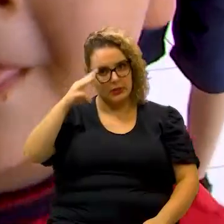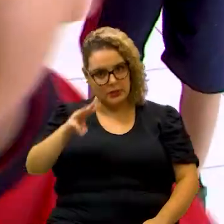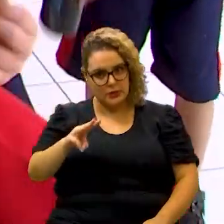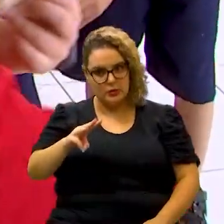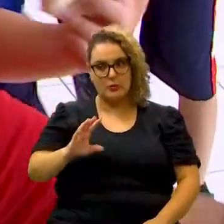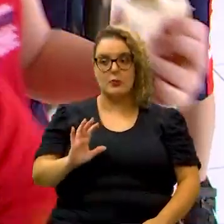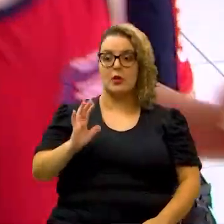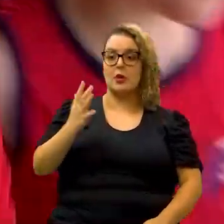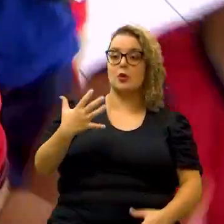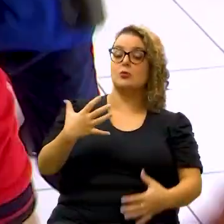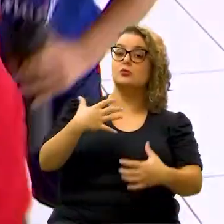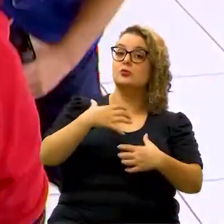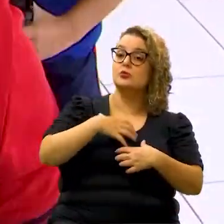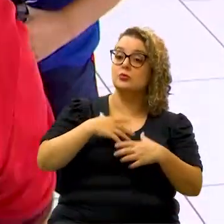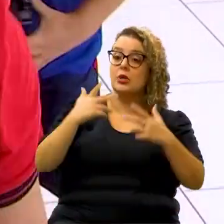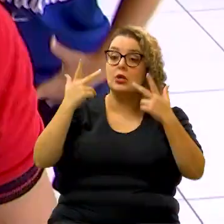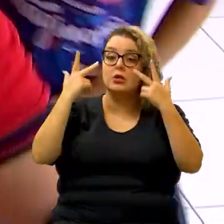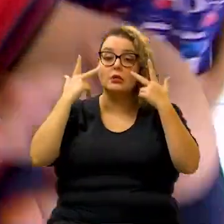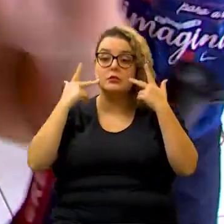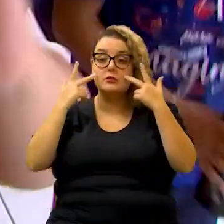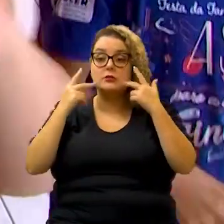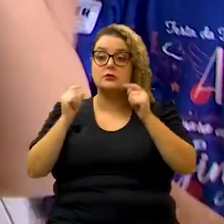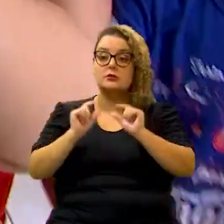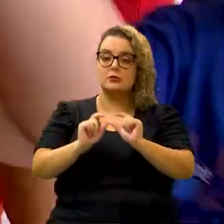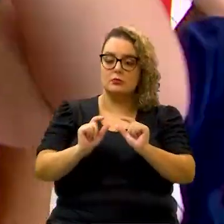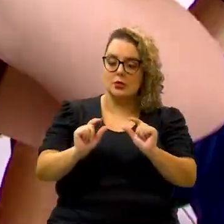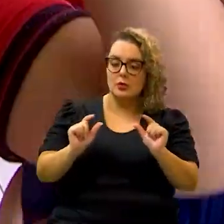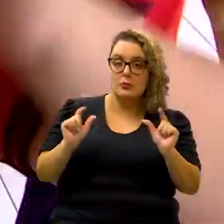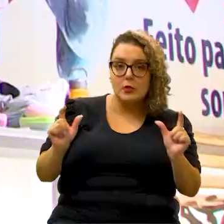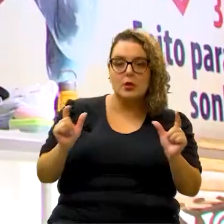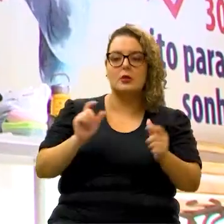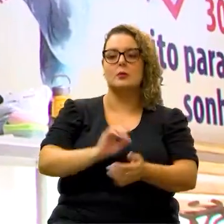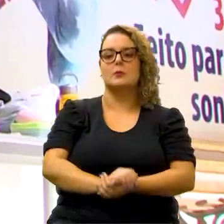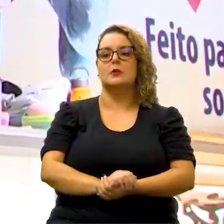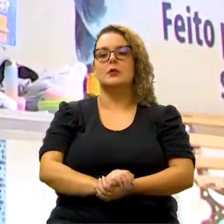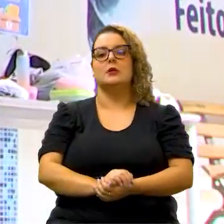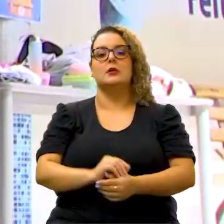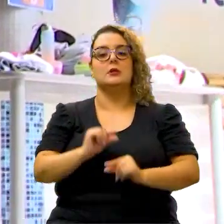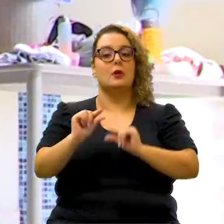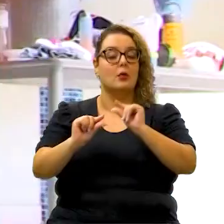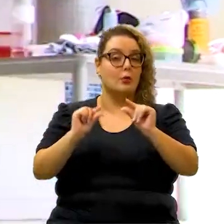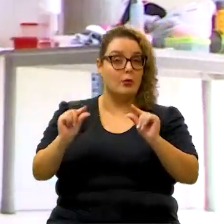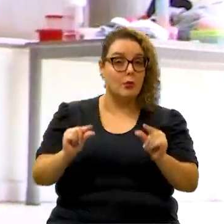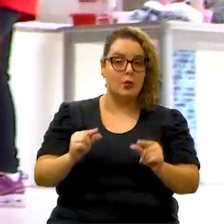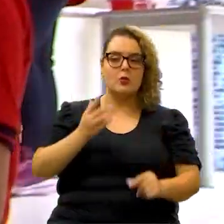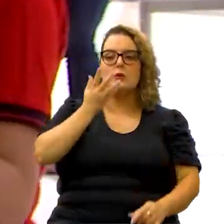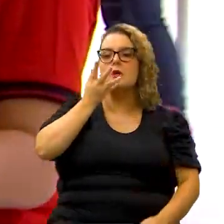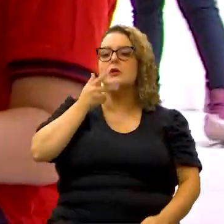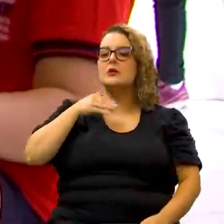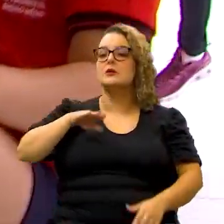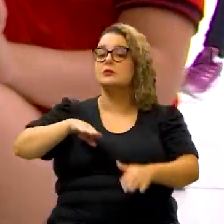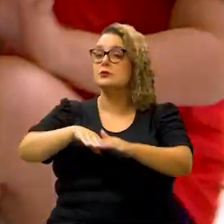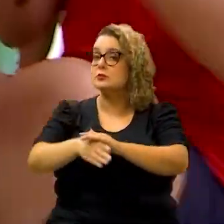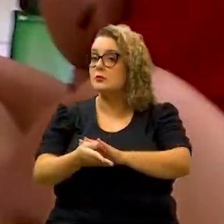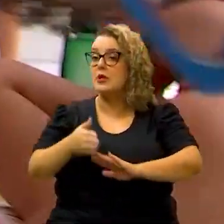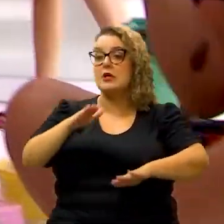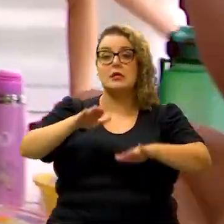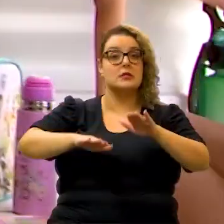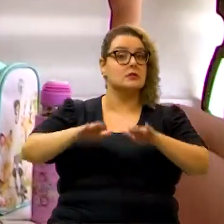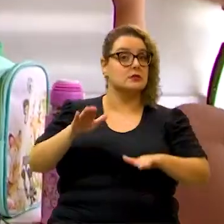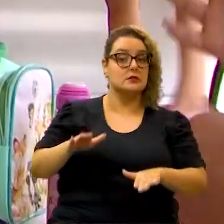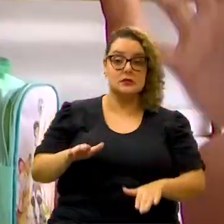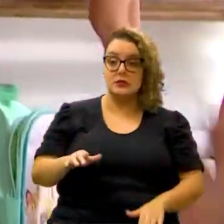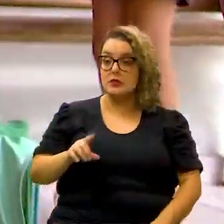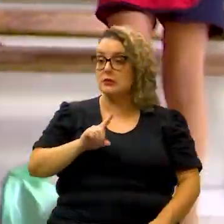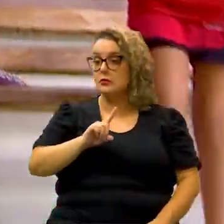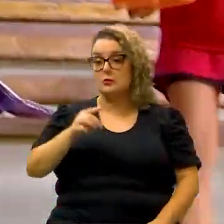de 3 dias, para que aconteça de uma forma natural, gradativa. Então, aos poucos as crianças vão se acostumando,